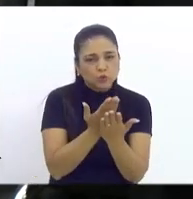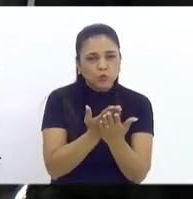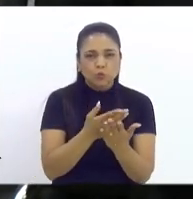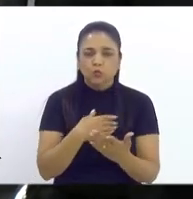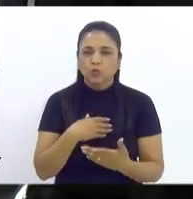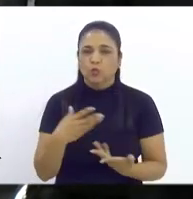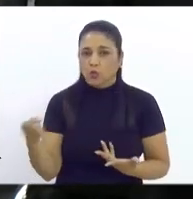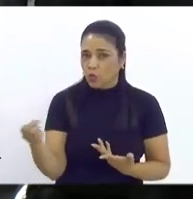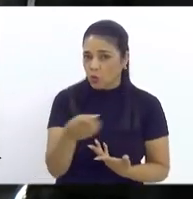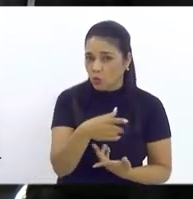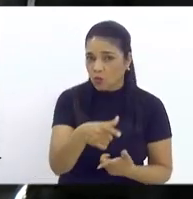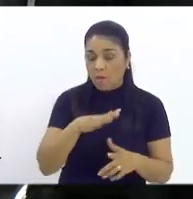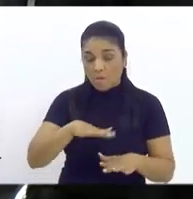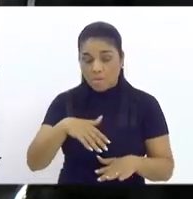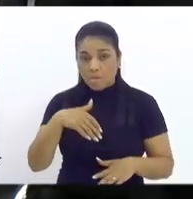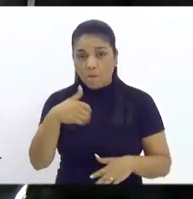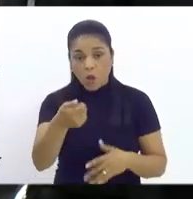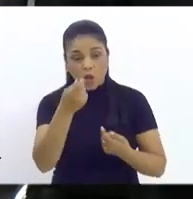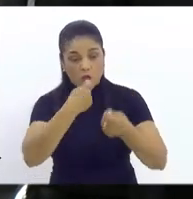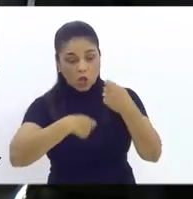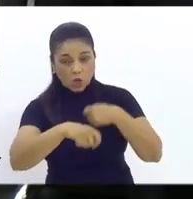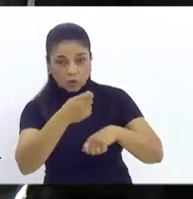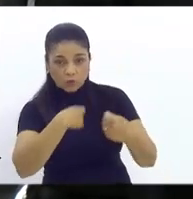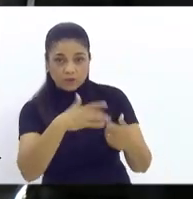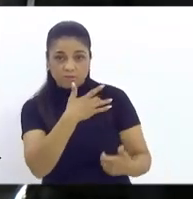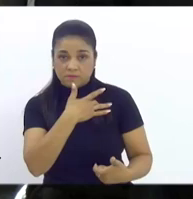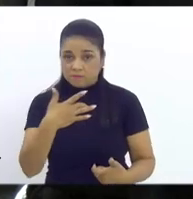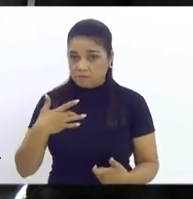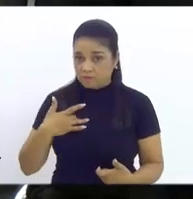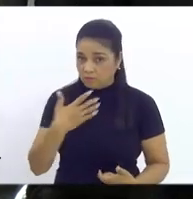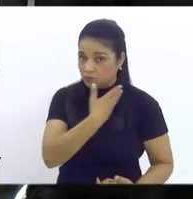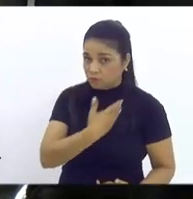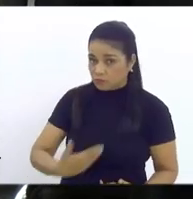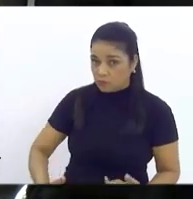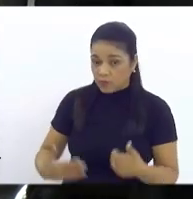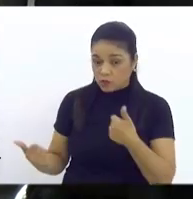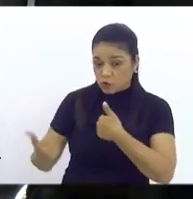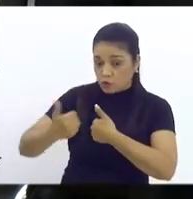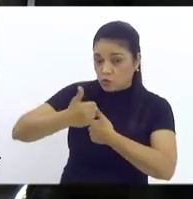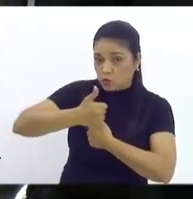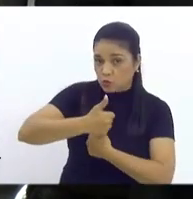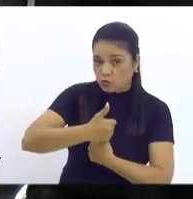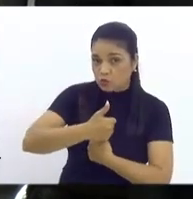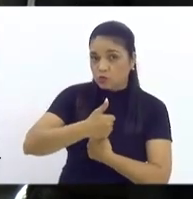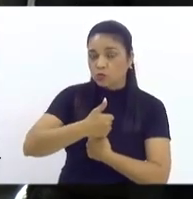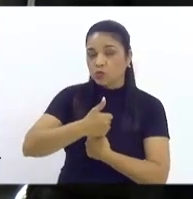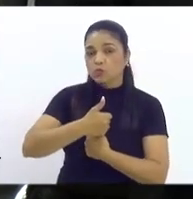a melhora a economia na saúde pública pela substituição do gás natural